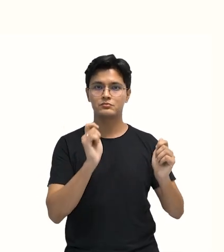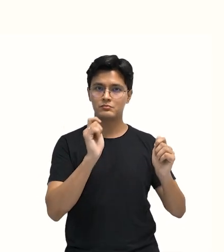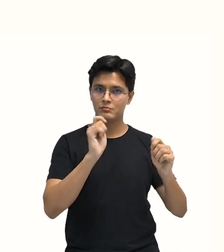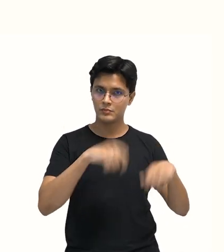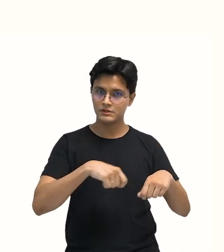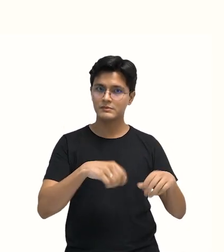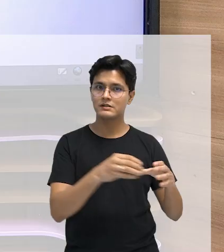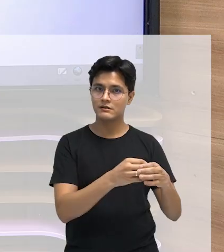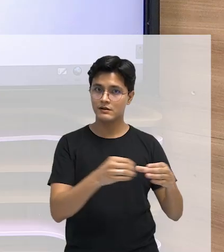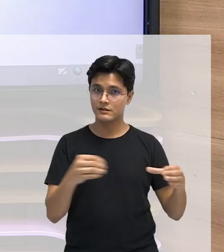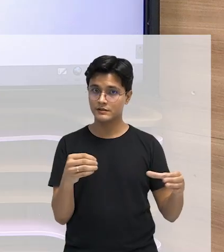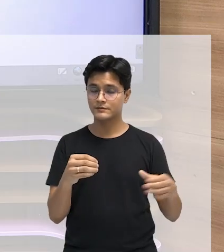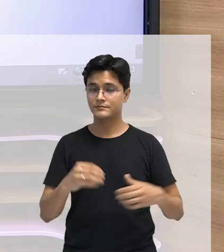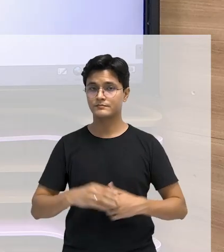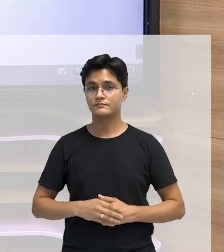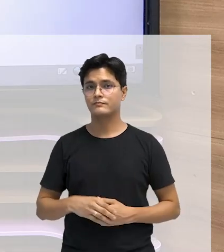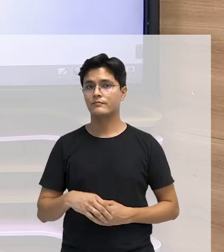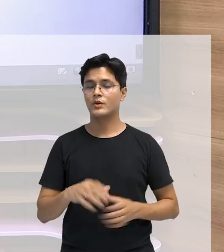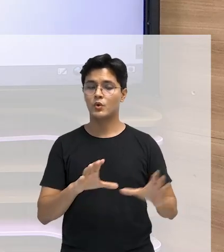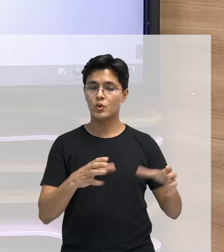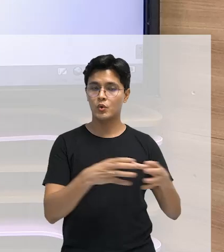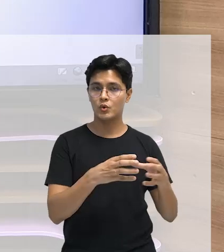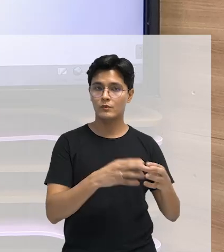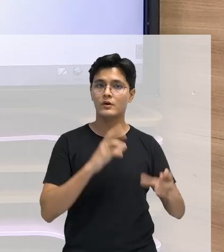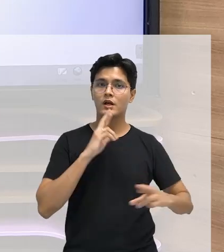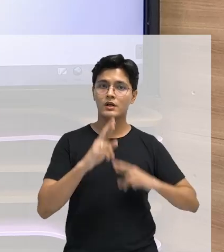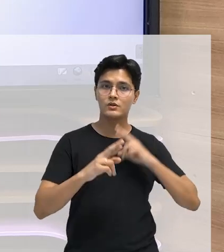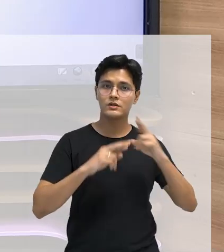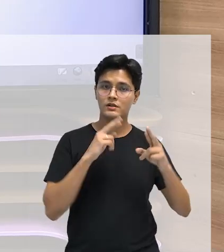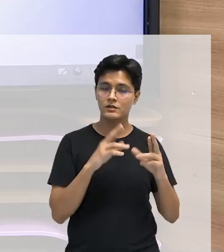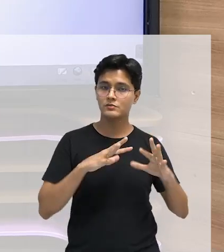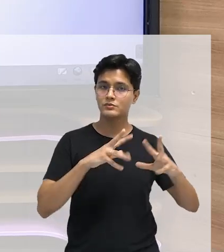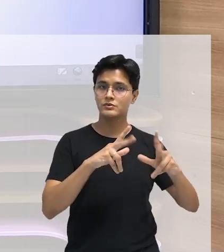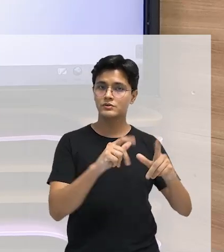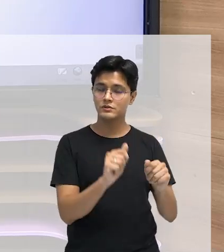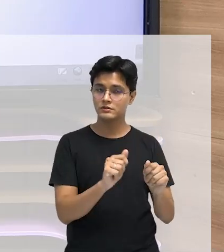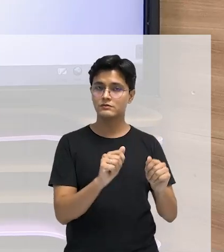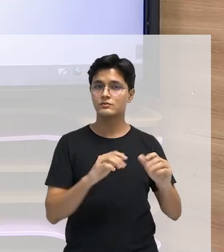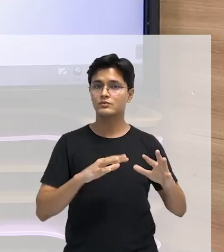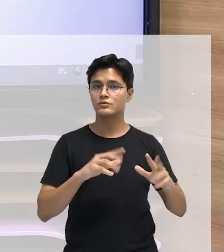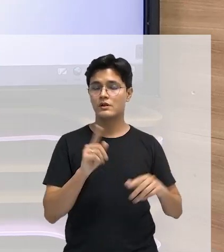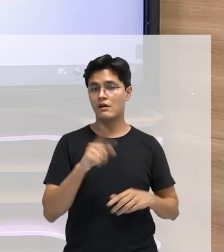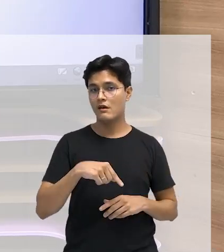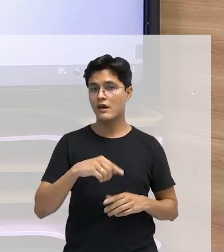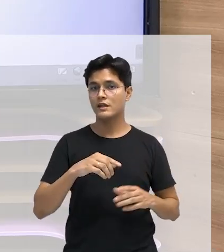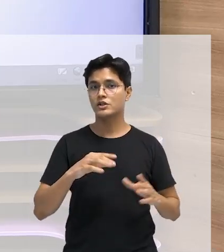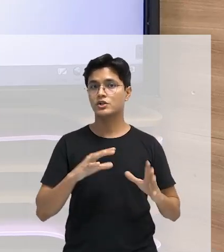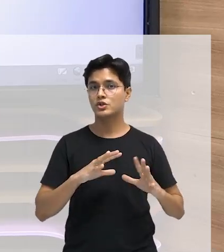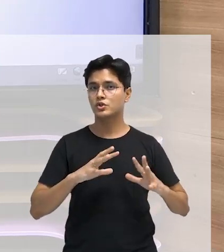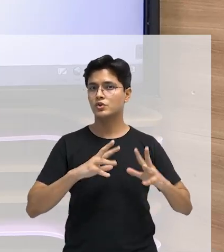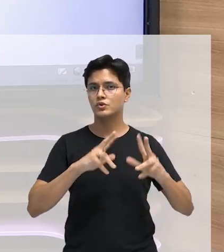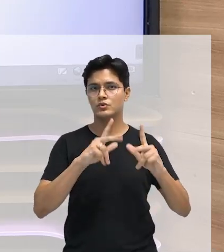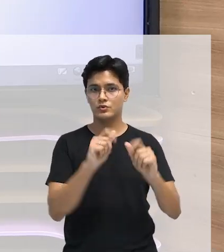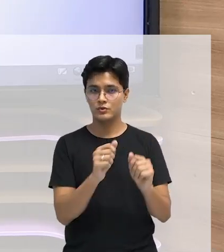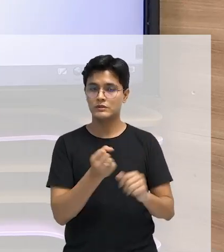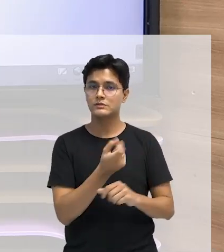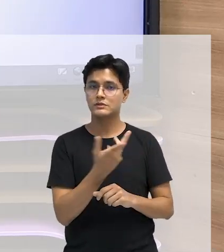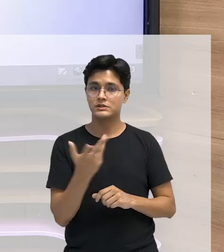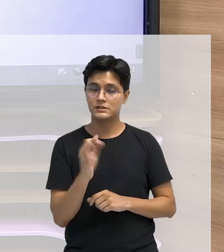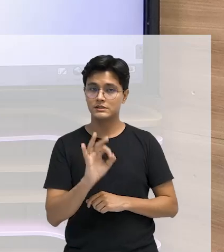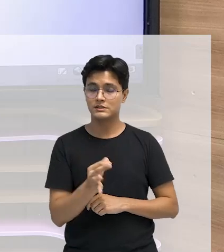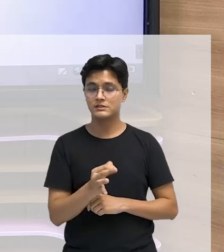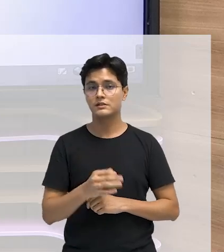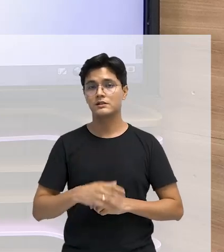favoráveis. O meu espaço amostral é o total que eu tenho no conjunto, tá? Então eu tenho os casos favoráveis,